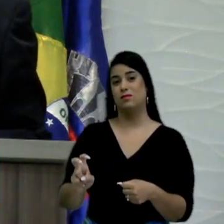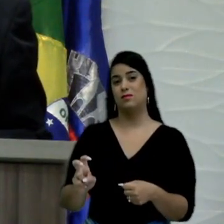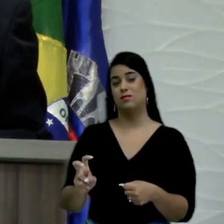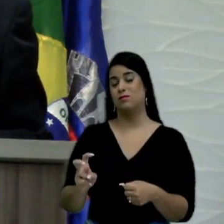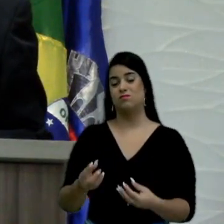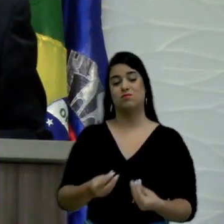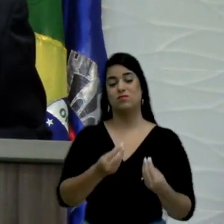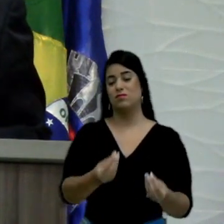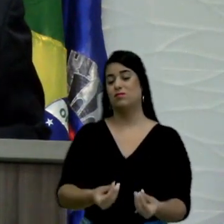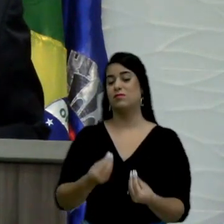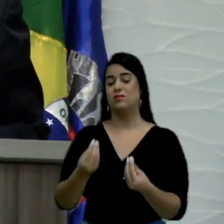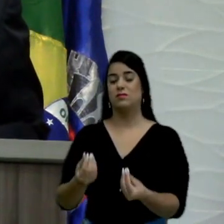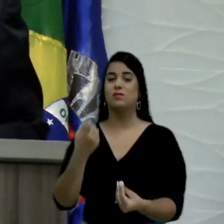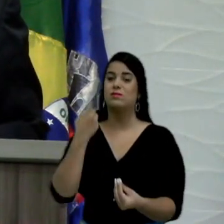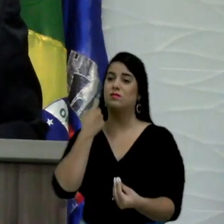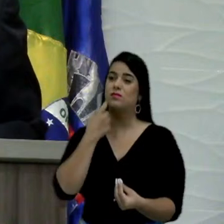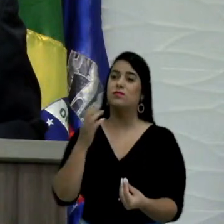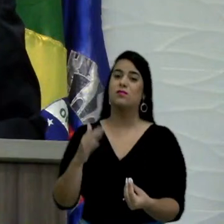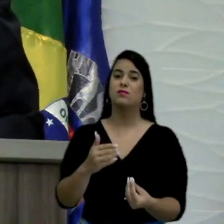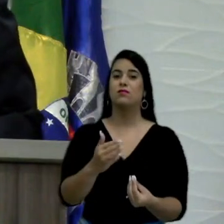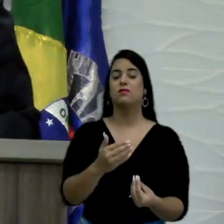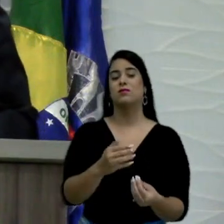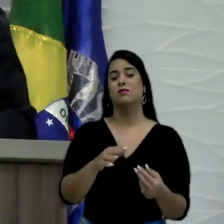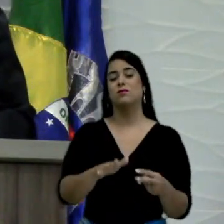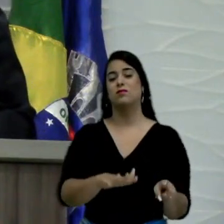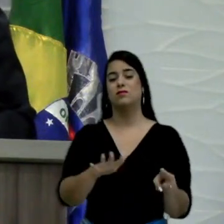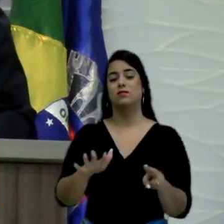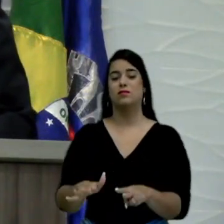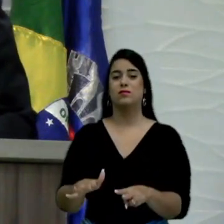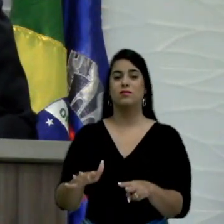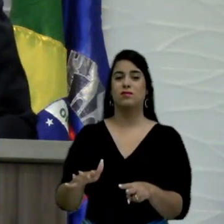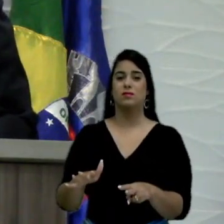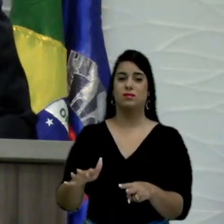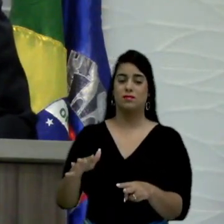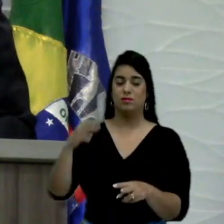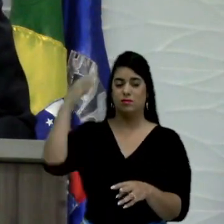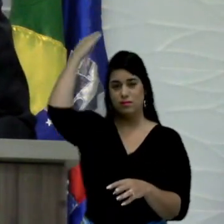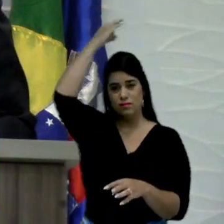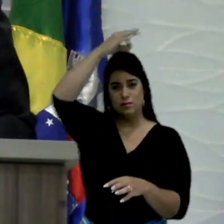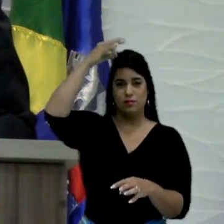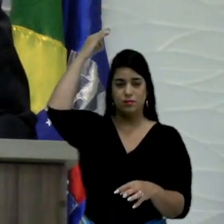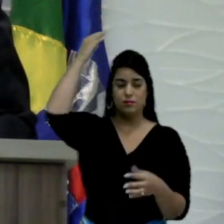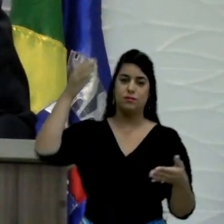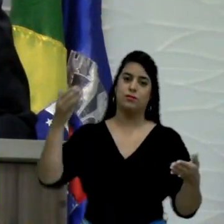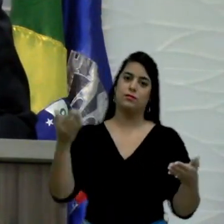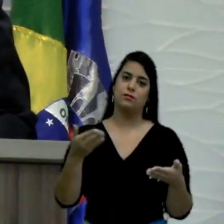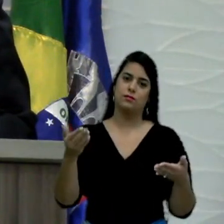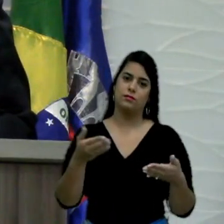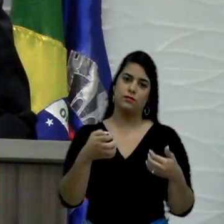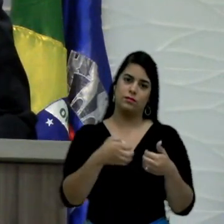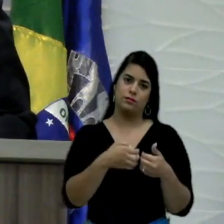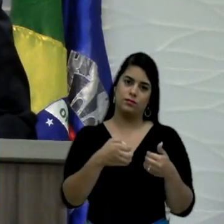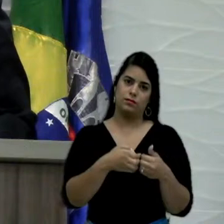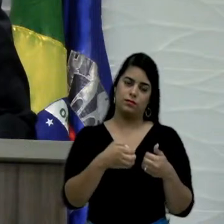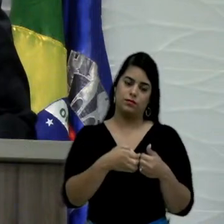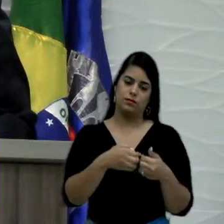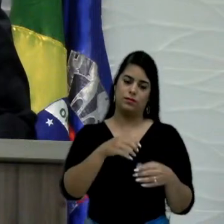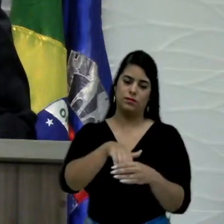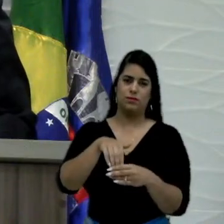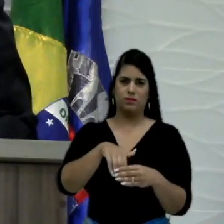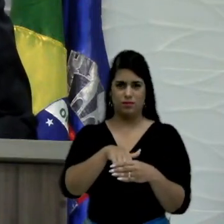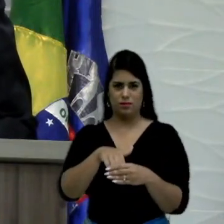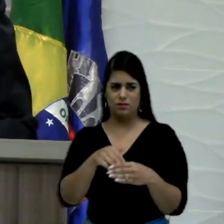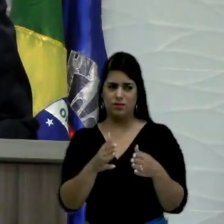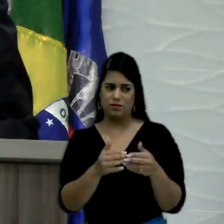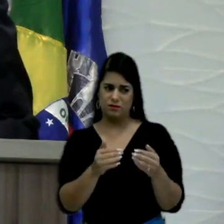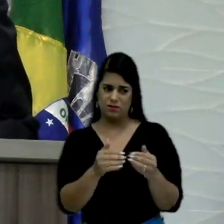na Semana Santa. Aí agora, porque nós estamos à véspera da eleição, eu iria pedir para